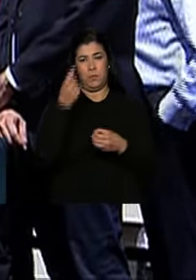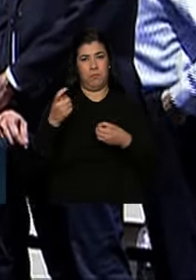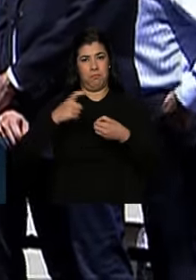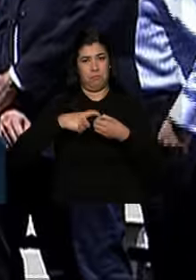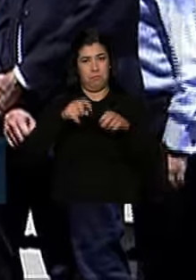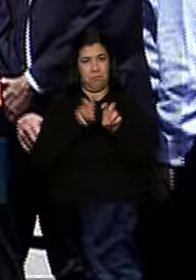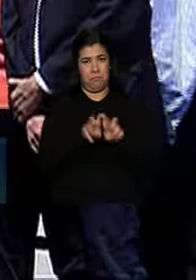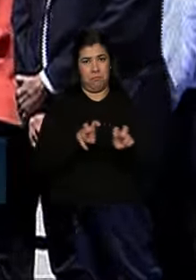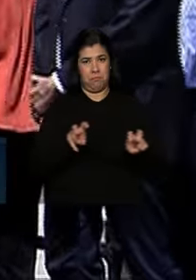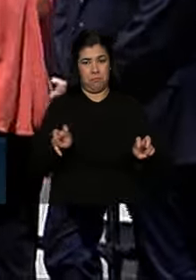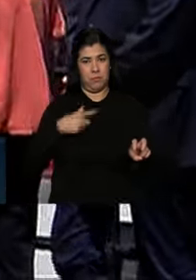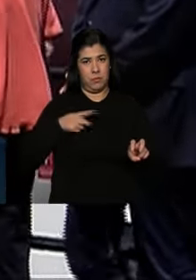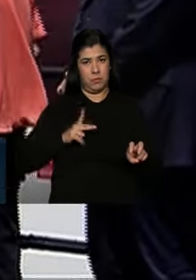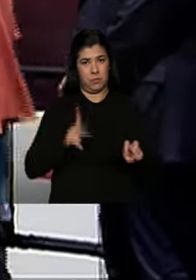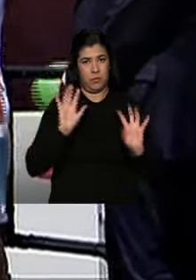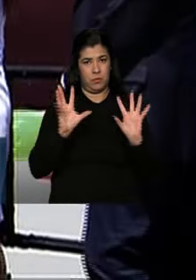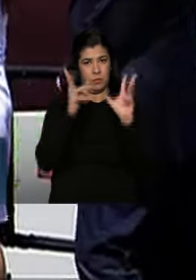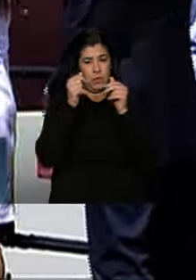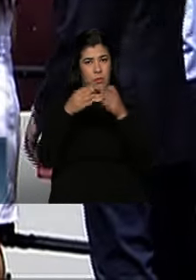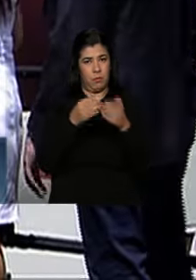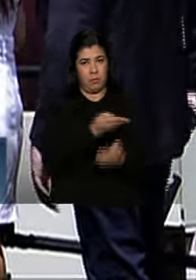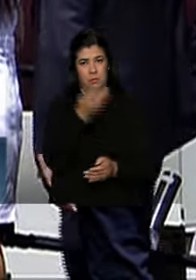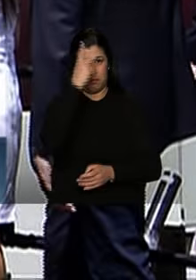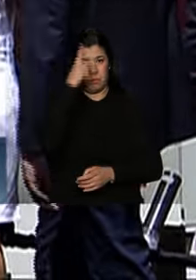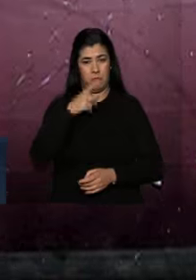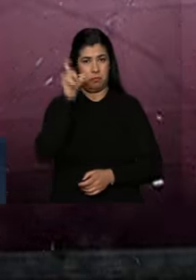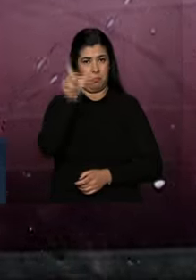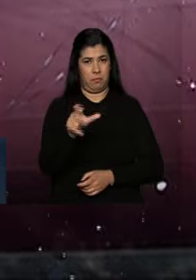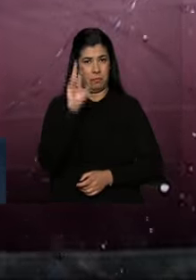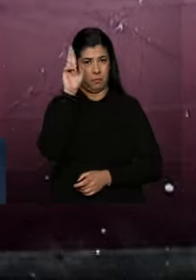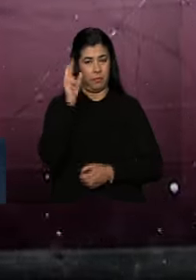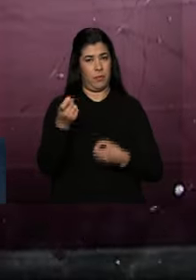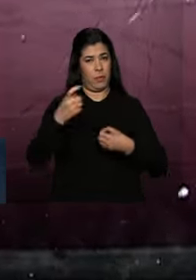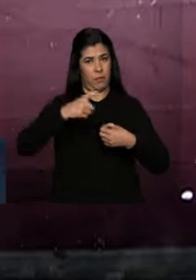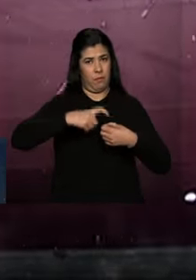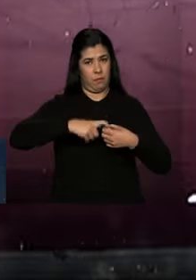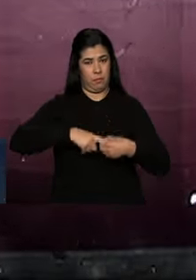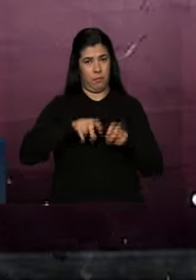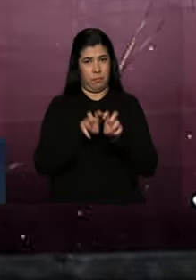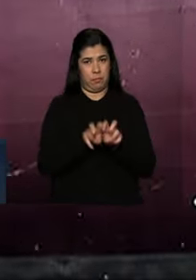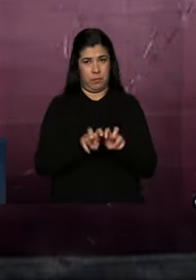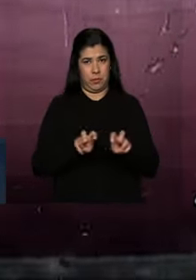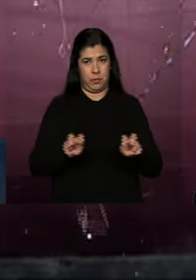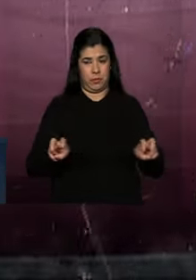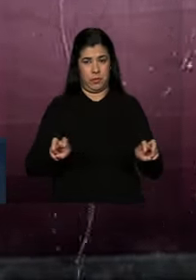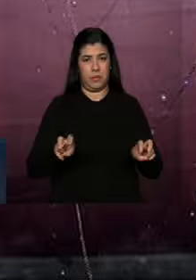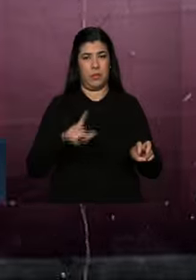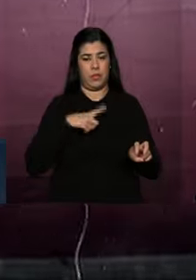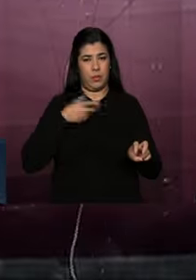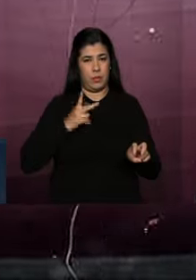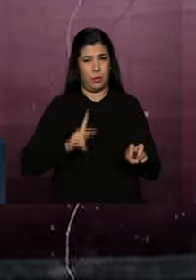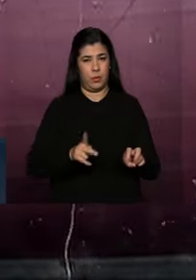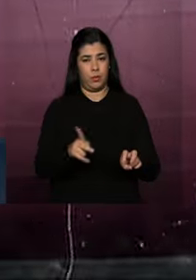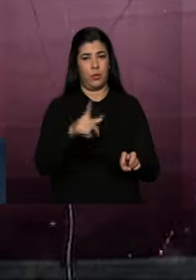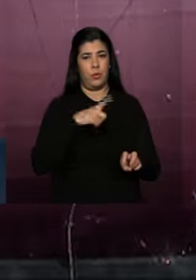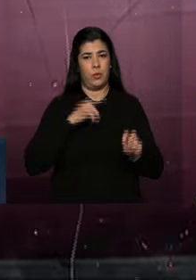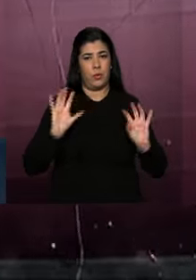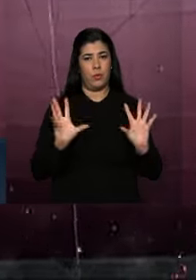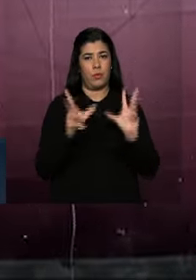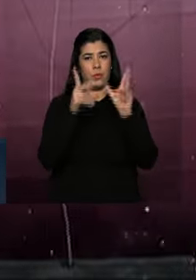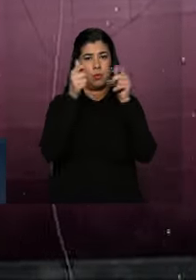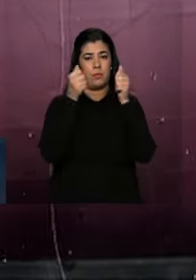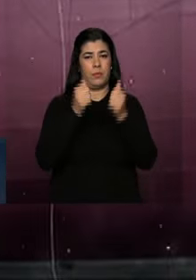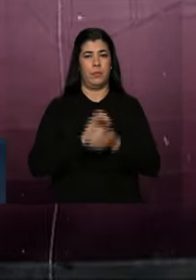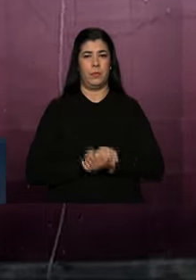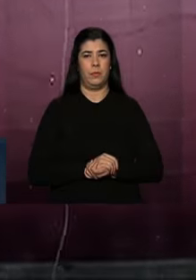Por favor, as autoridades podem retornar ao palco e continuaremos com a